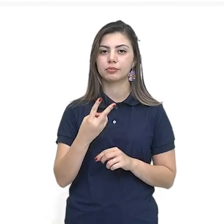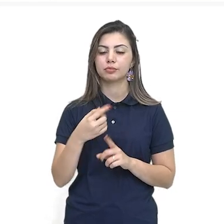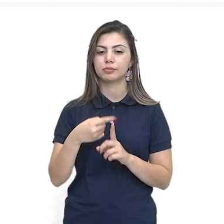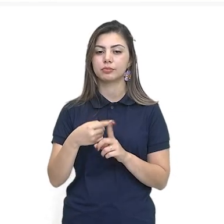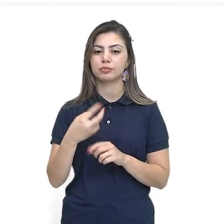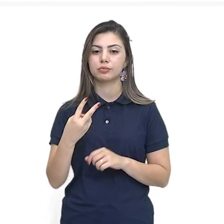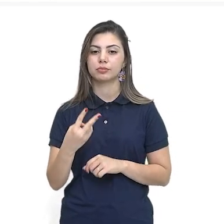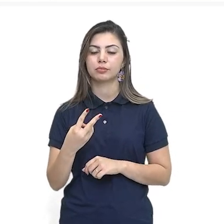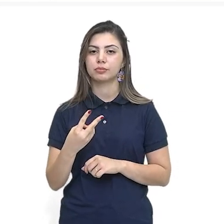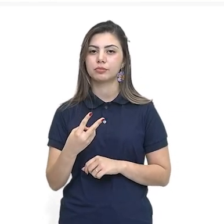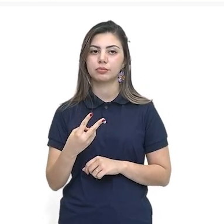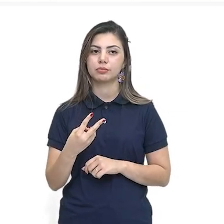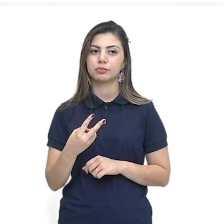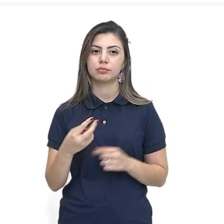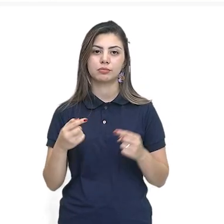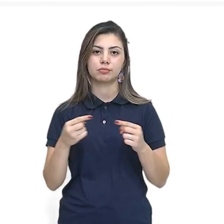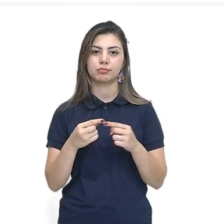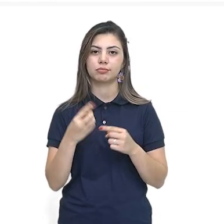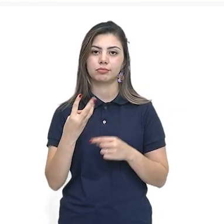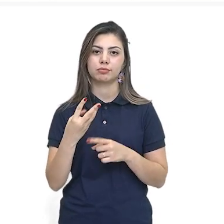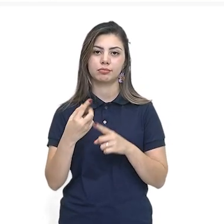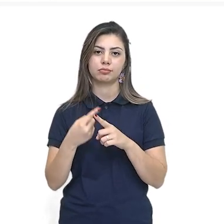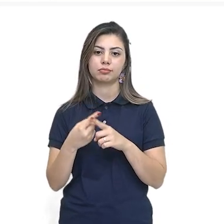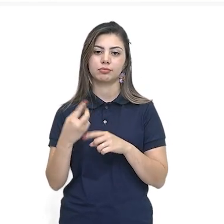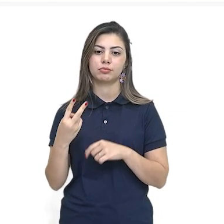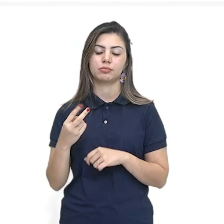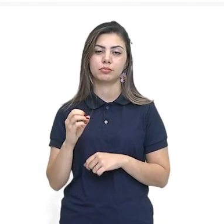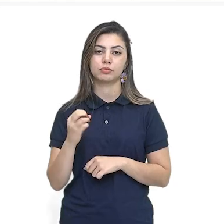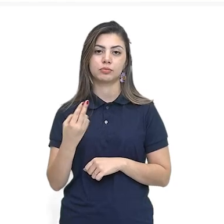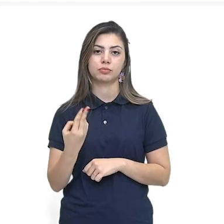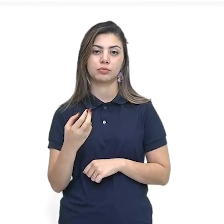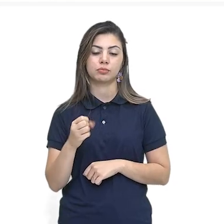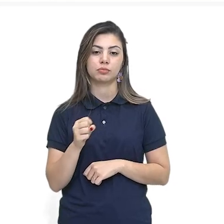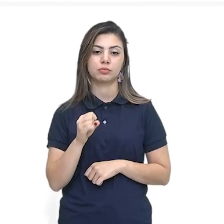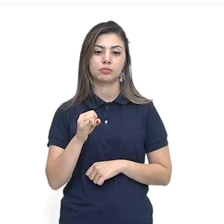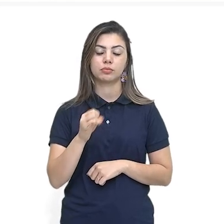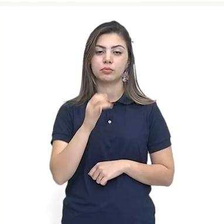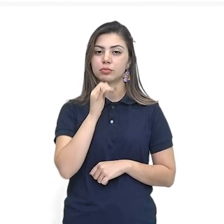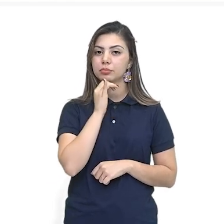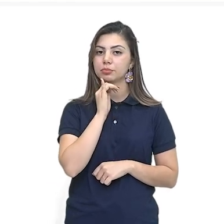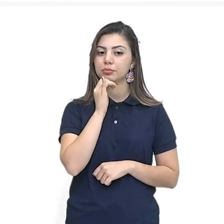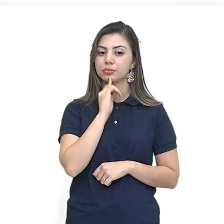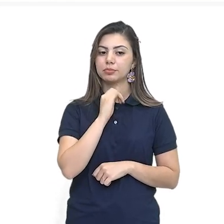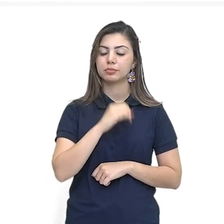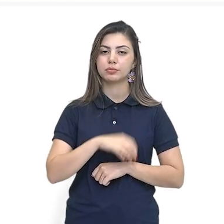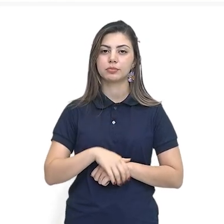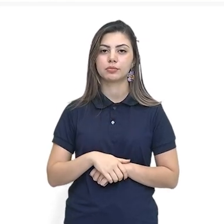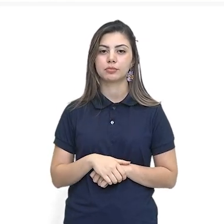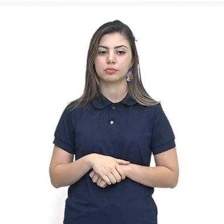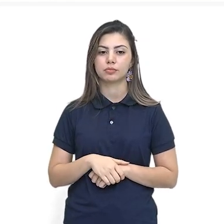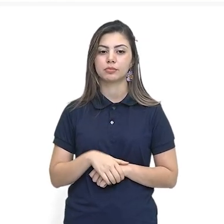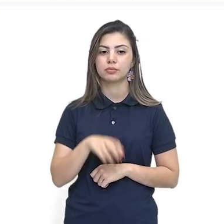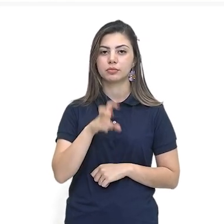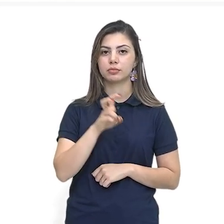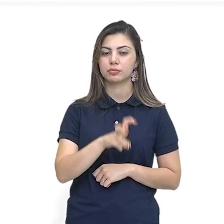2 mais 2 mais 2 igual a 3 vezes 2. Ou, se nós tivéssemos, por exemplo, aqui, ó,